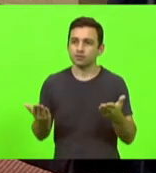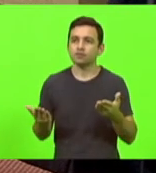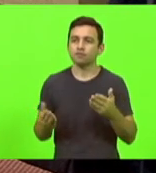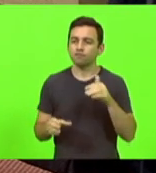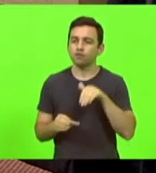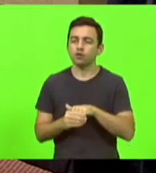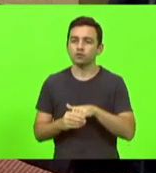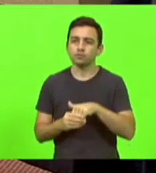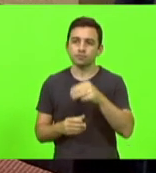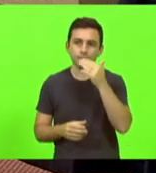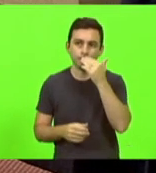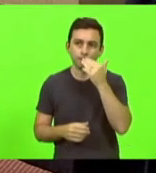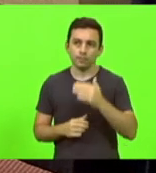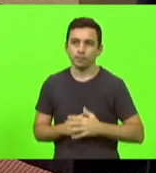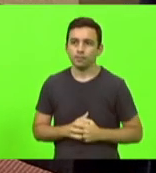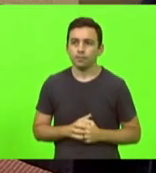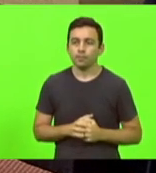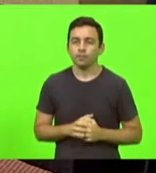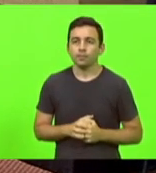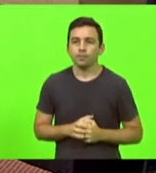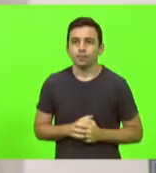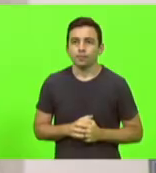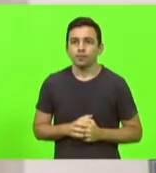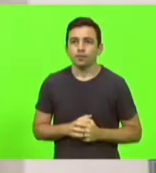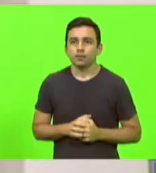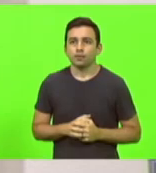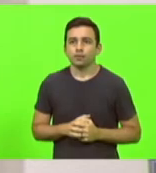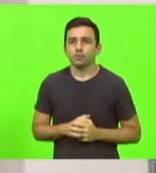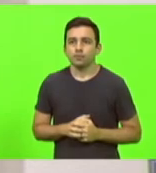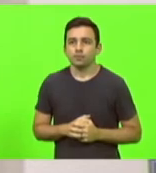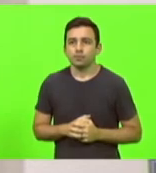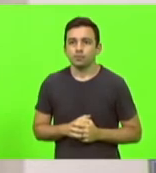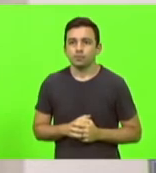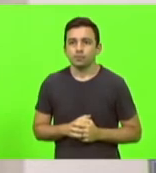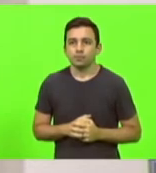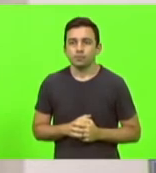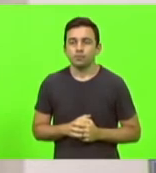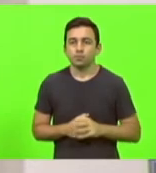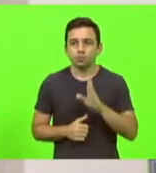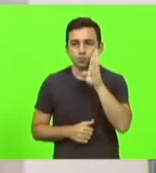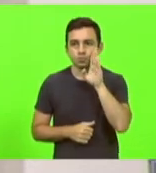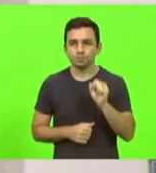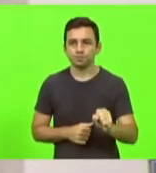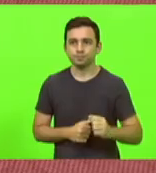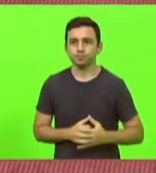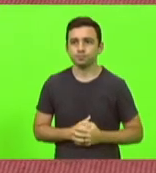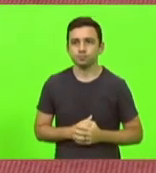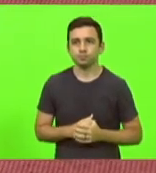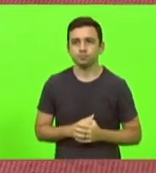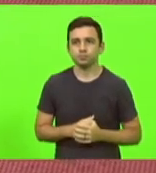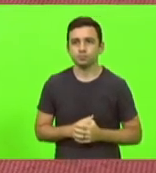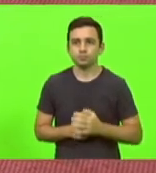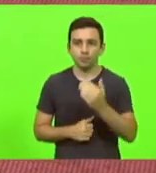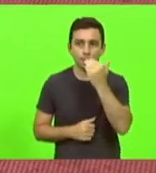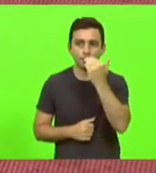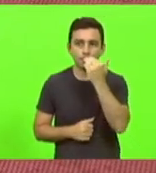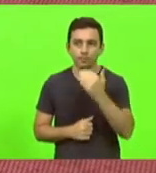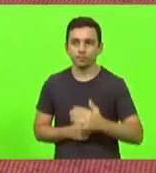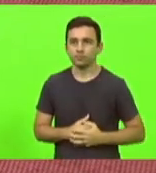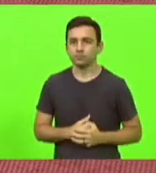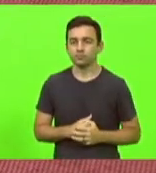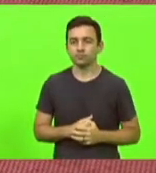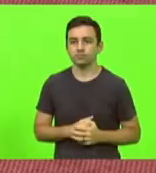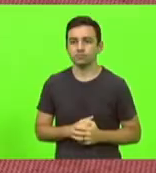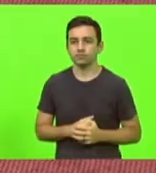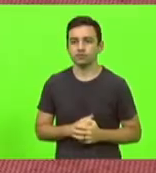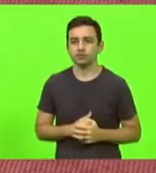deputado Sopelsa. Obrigado, deputada. Como vota o deputado Bruno Souza? Moacir Sopelsa. Obrigado,